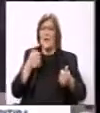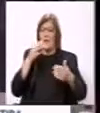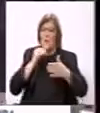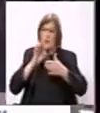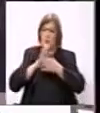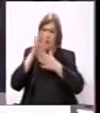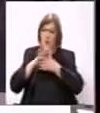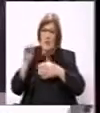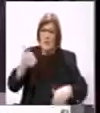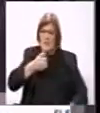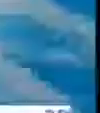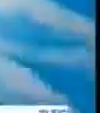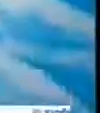esta quinta 06